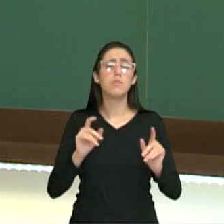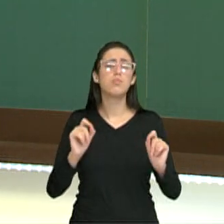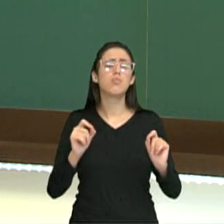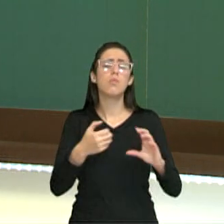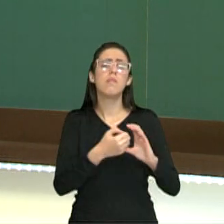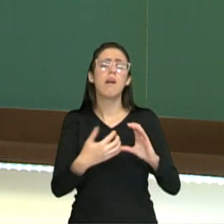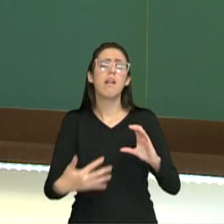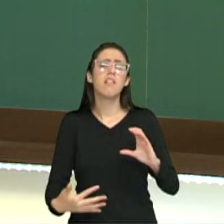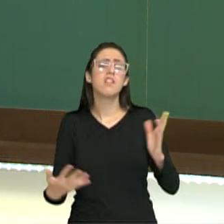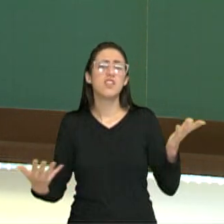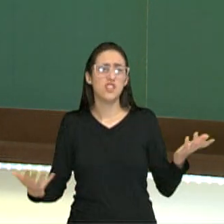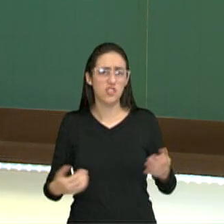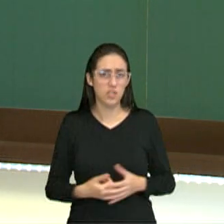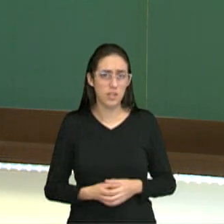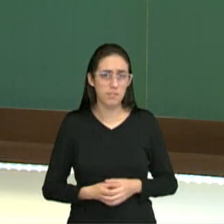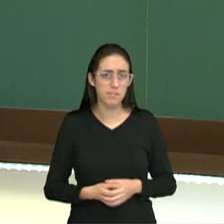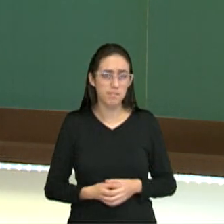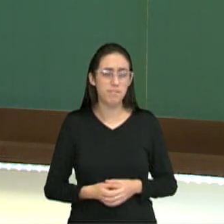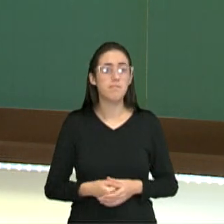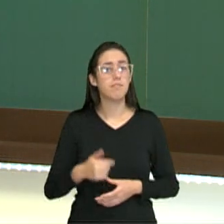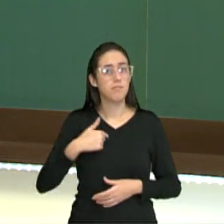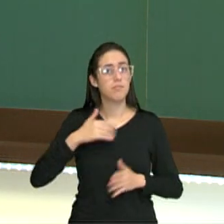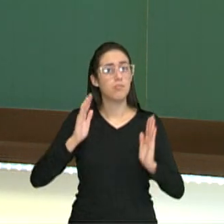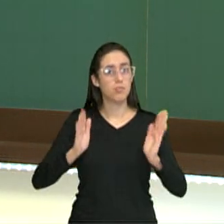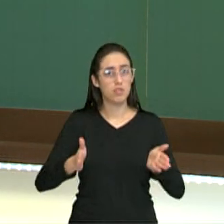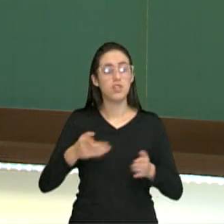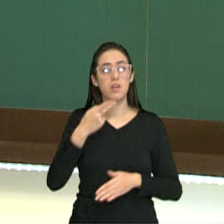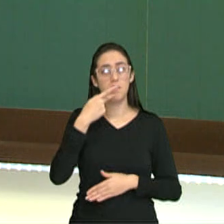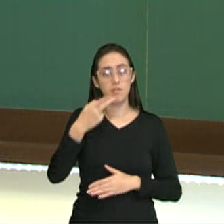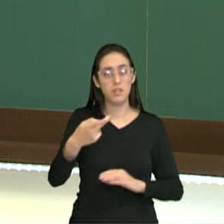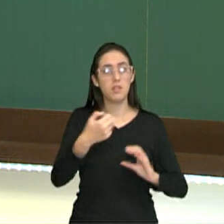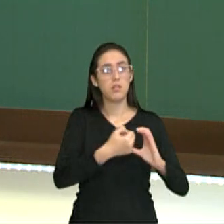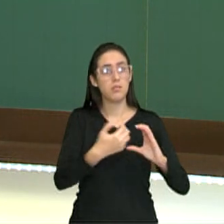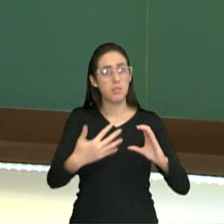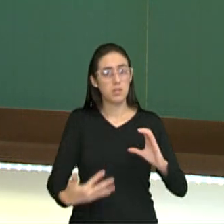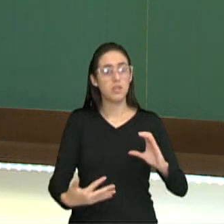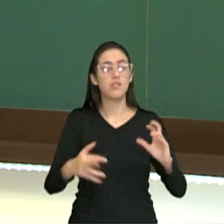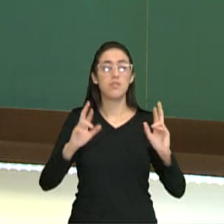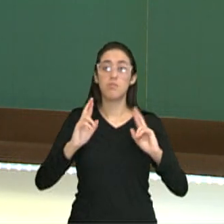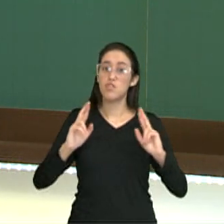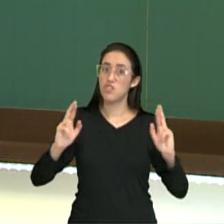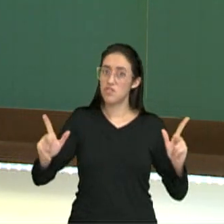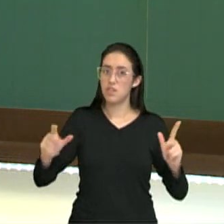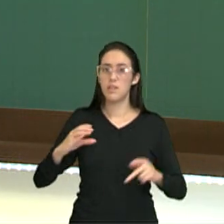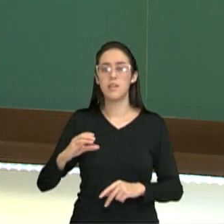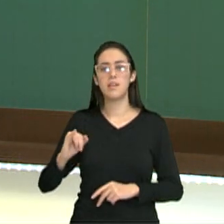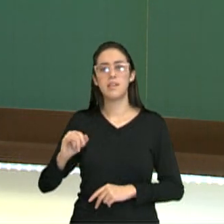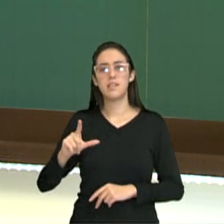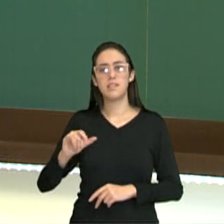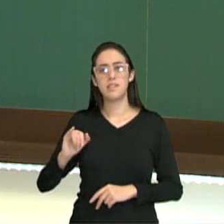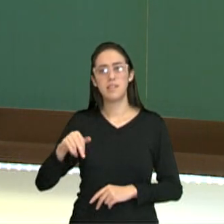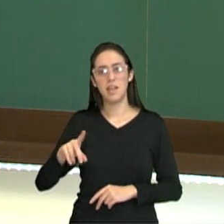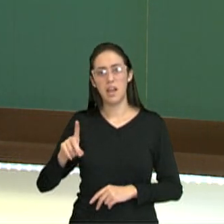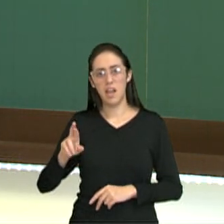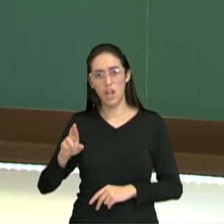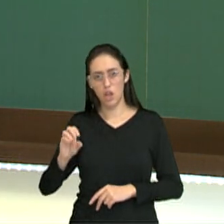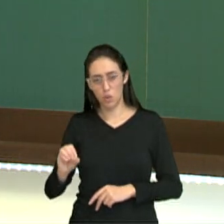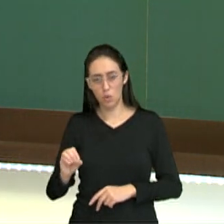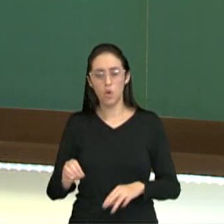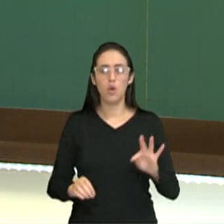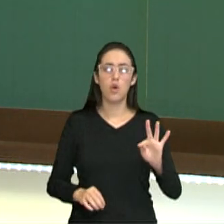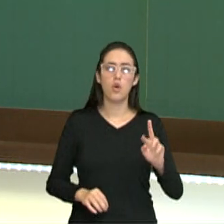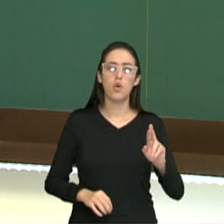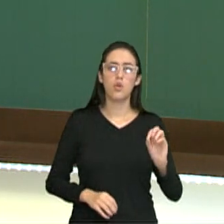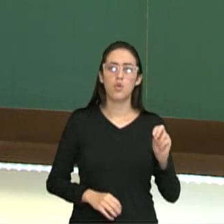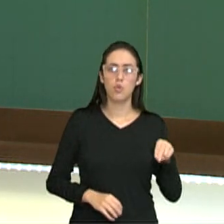uma característica, né? Exatamente para a gente poder fazer a diferença entre um cilindro e um tronco de cone, né? Que apesar